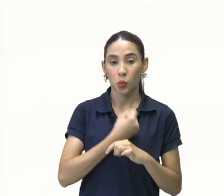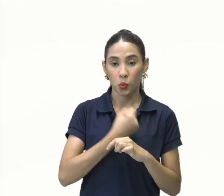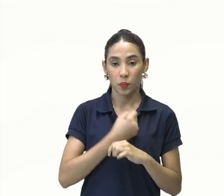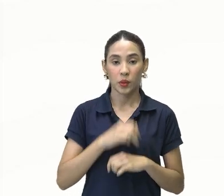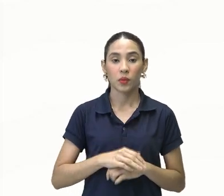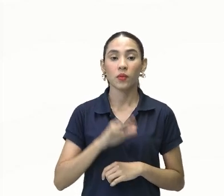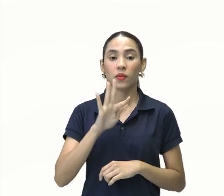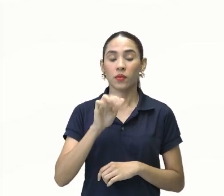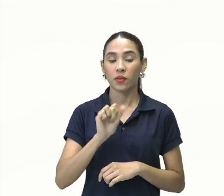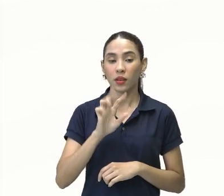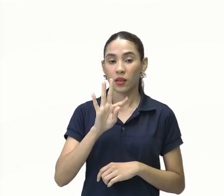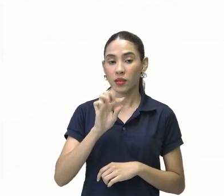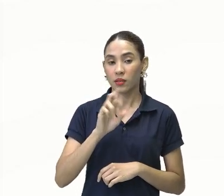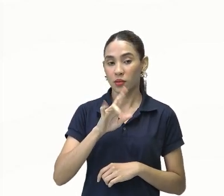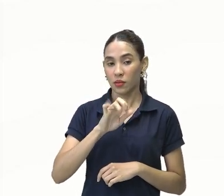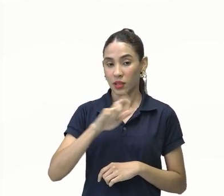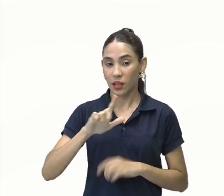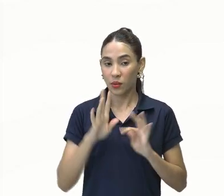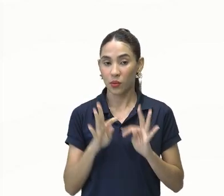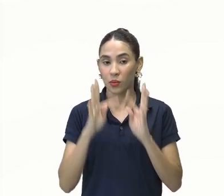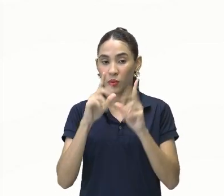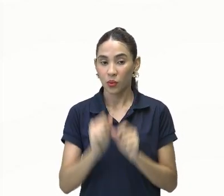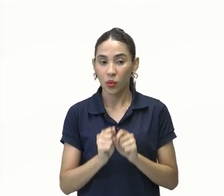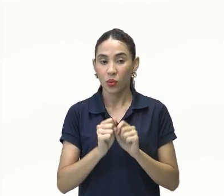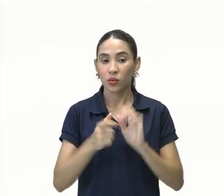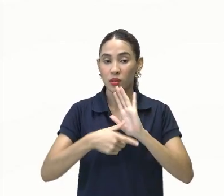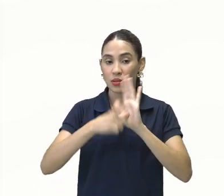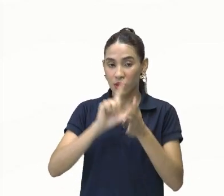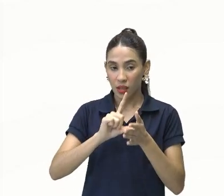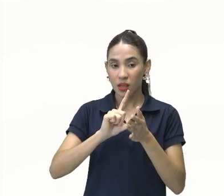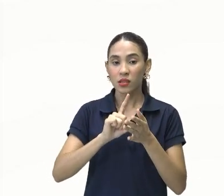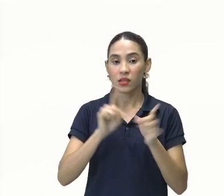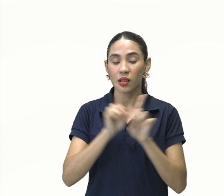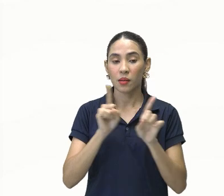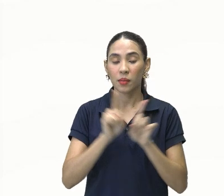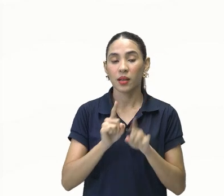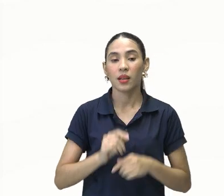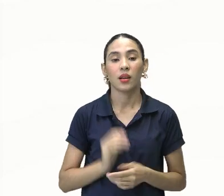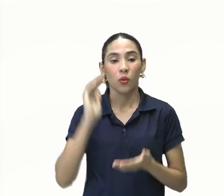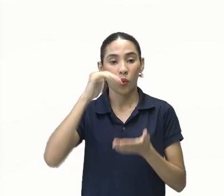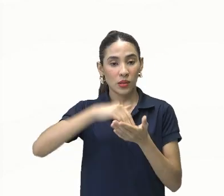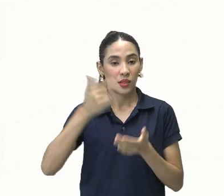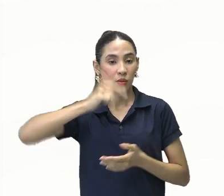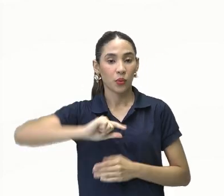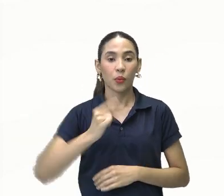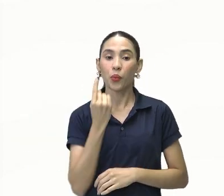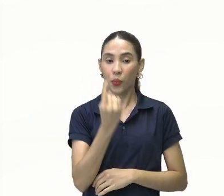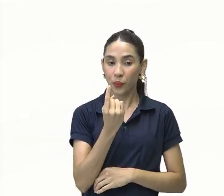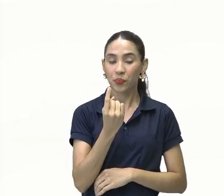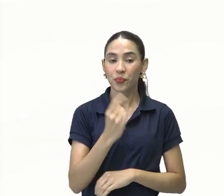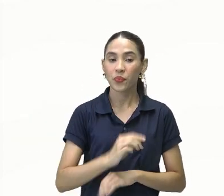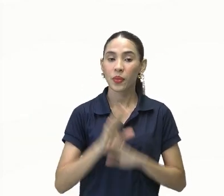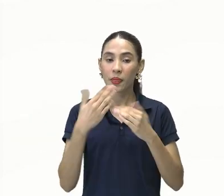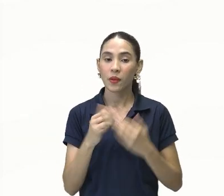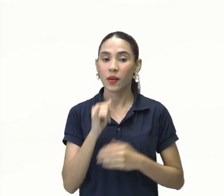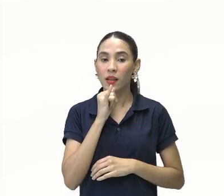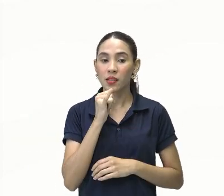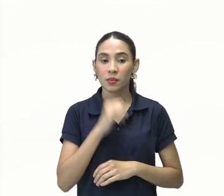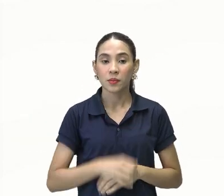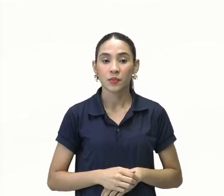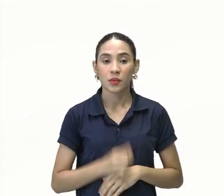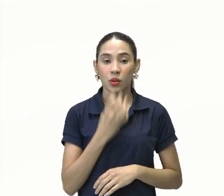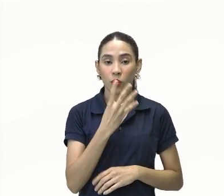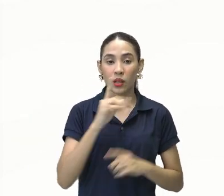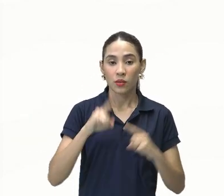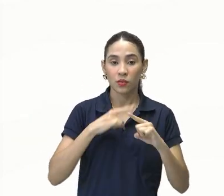lá com o fatorial por todos os seus antecessores até chegar no 1. Então, é